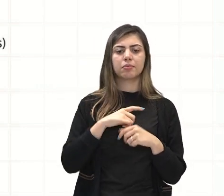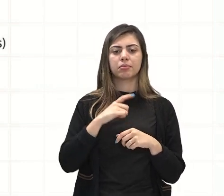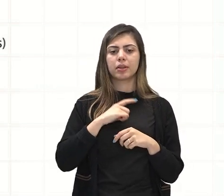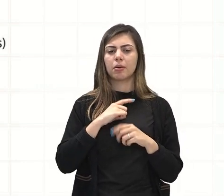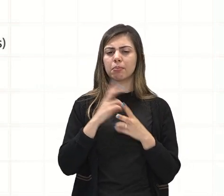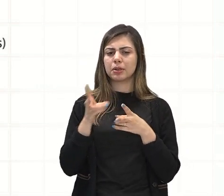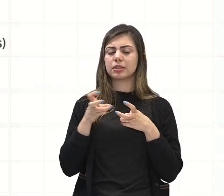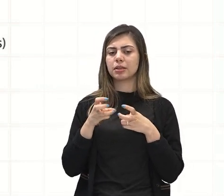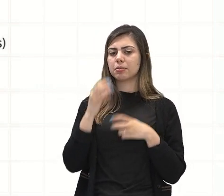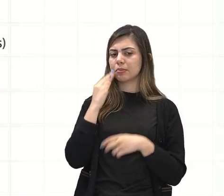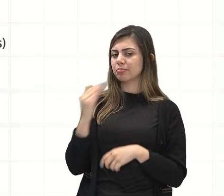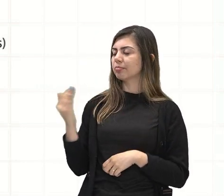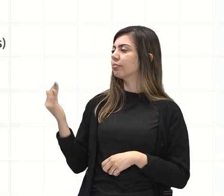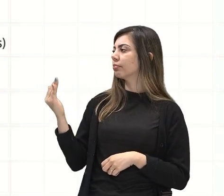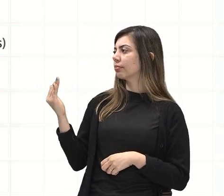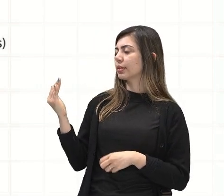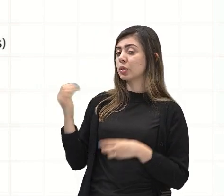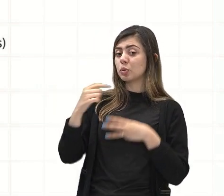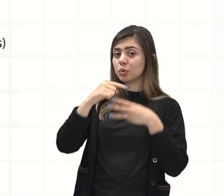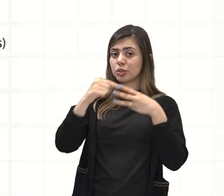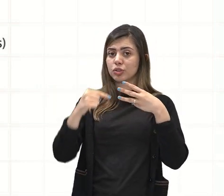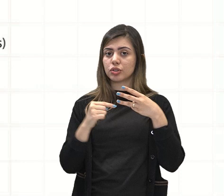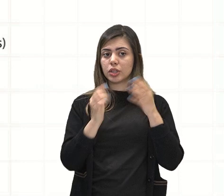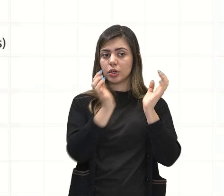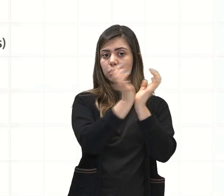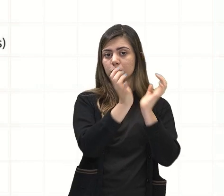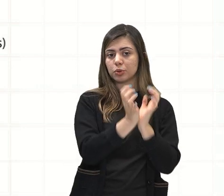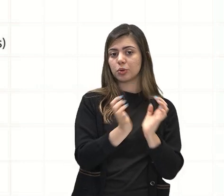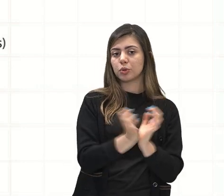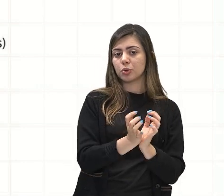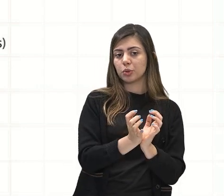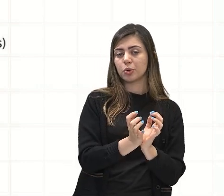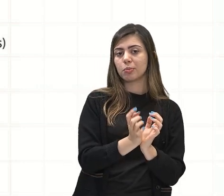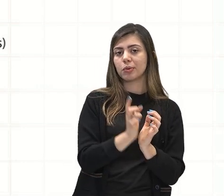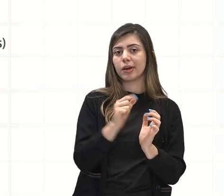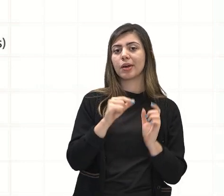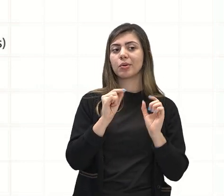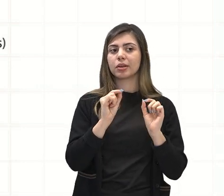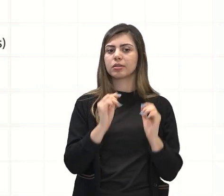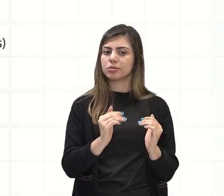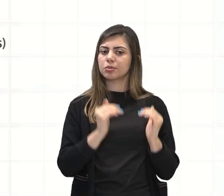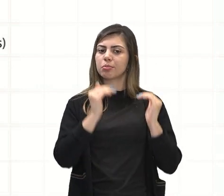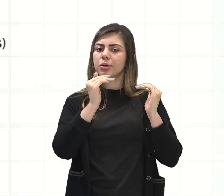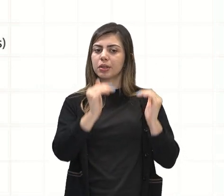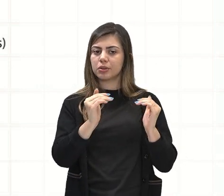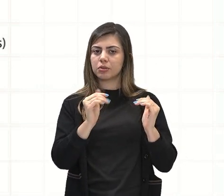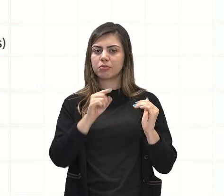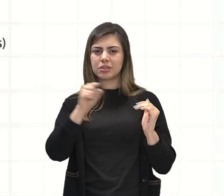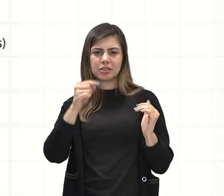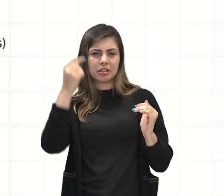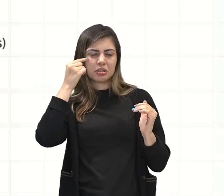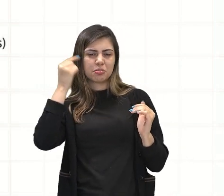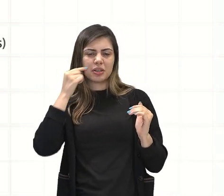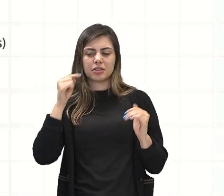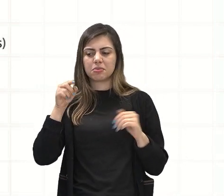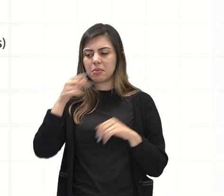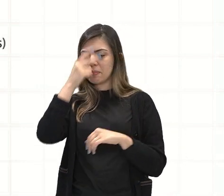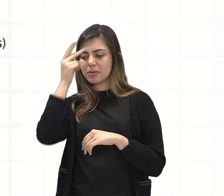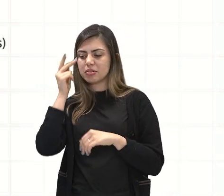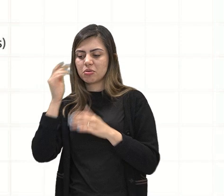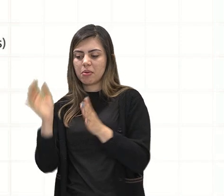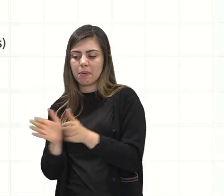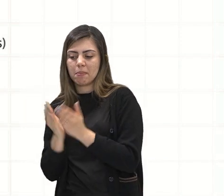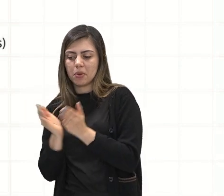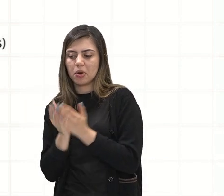ó, são de origem nobre. De onde vem o rei? Você acha que é um camponês que se tornou rei do nada? Não.